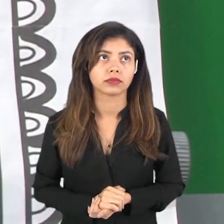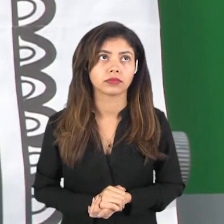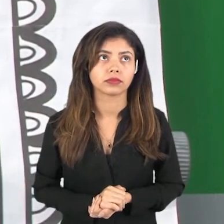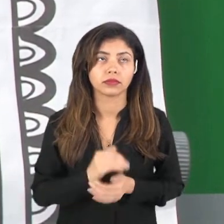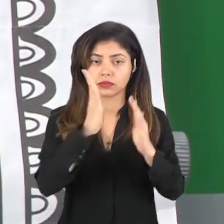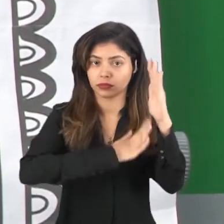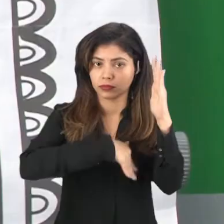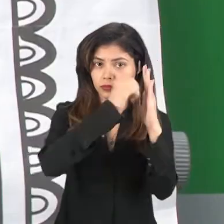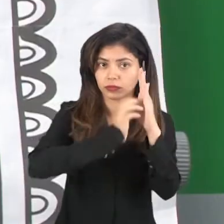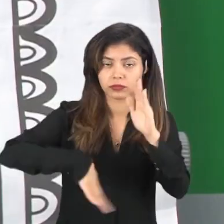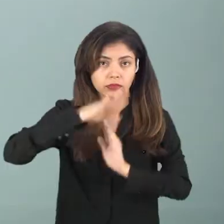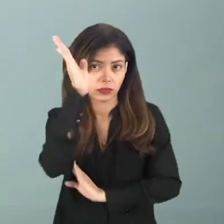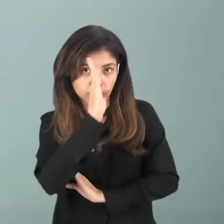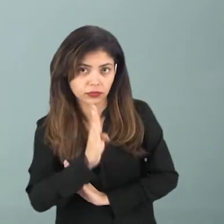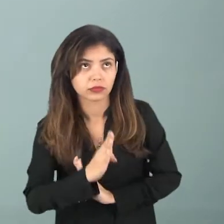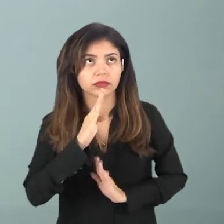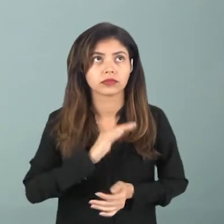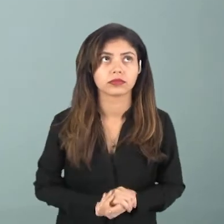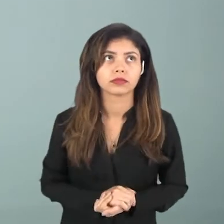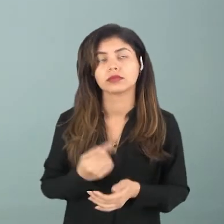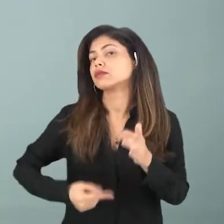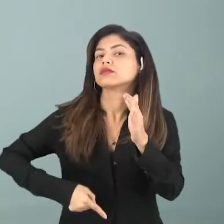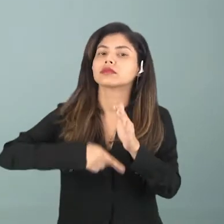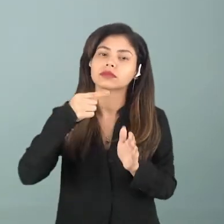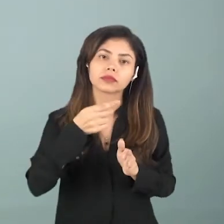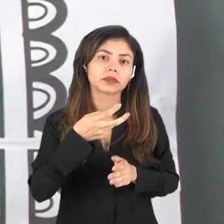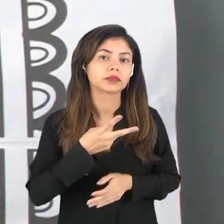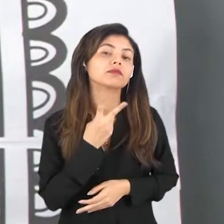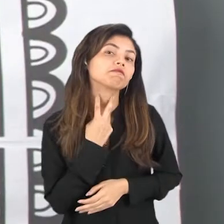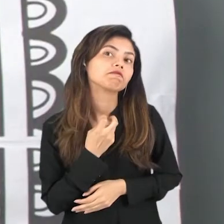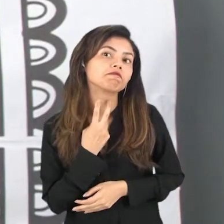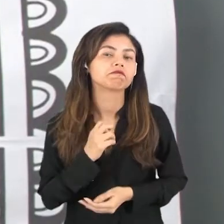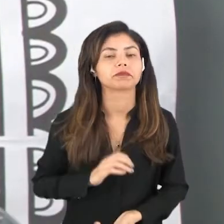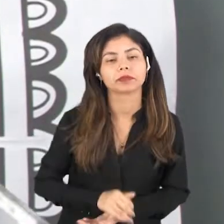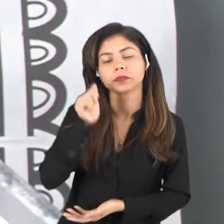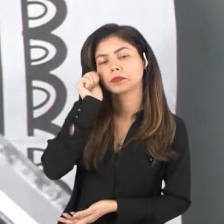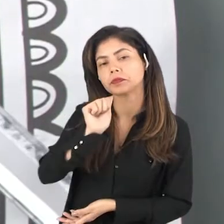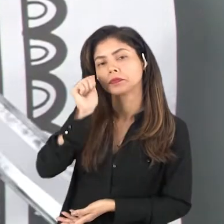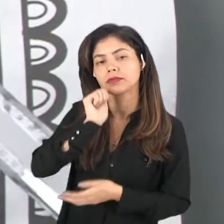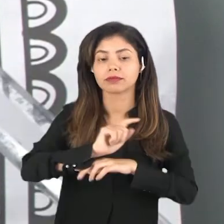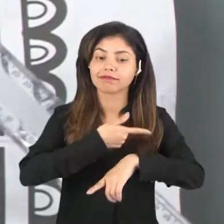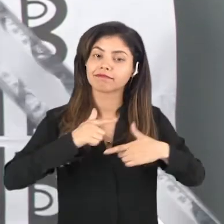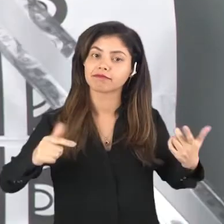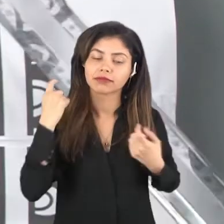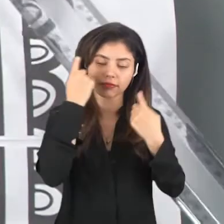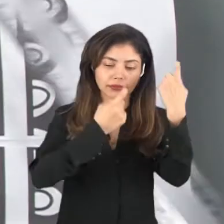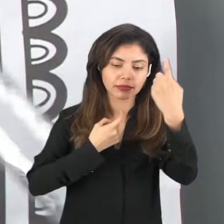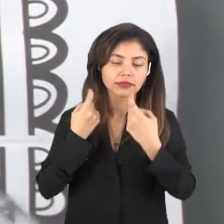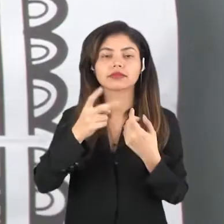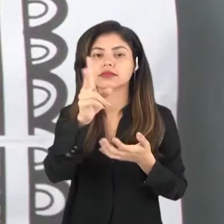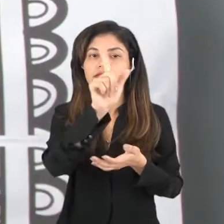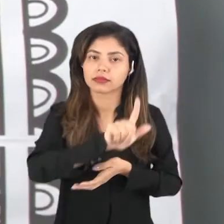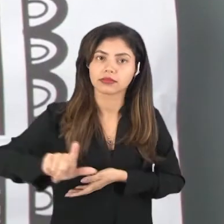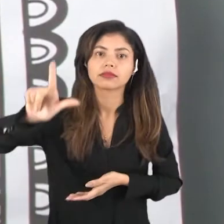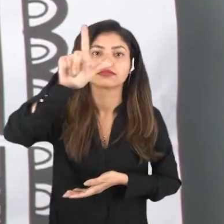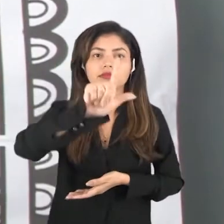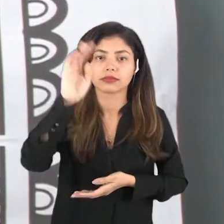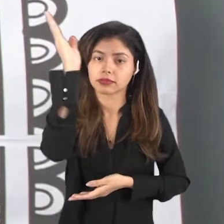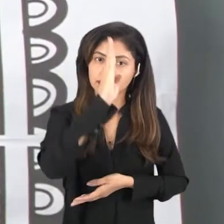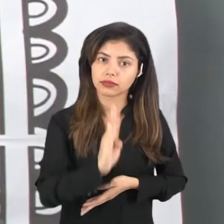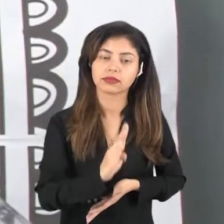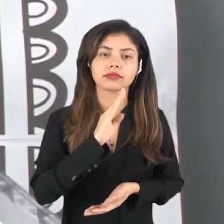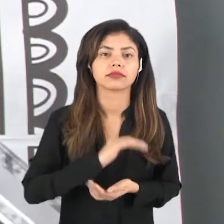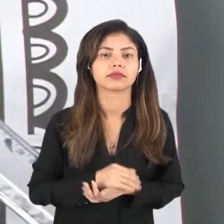jornalista e pintora brasileira. Foi a primeira voz feminina de grande expressão na literatura